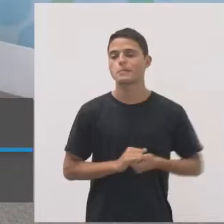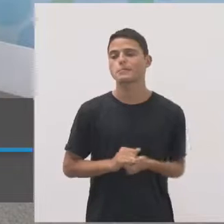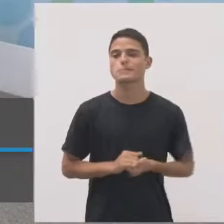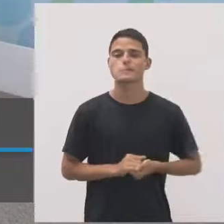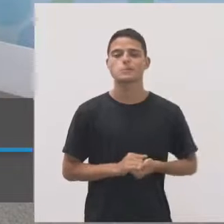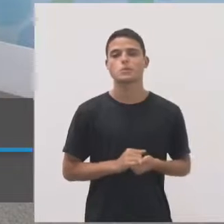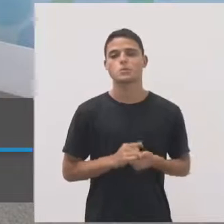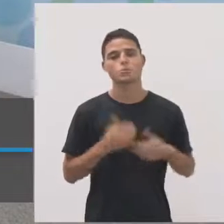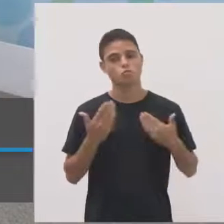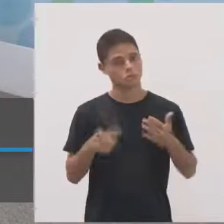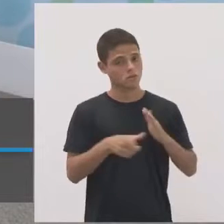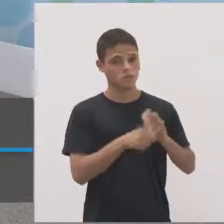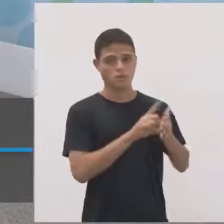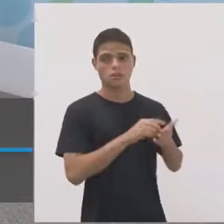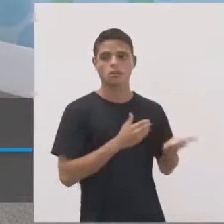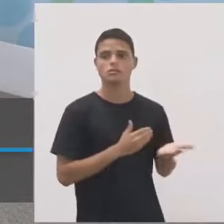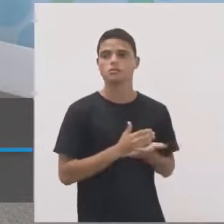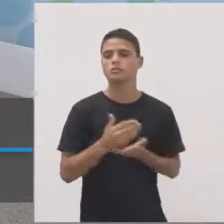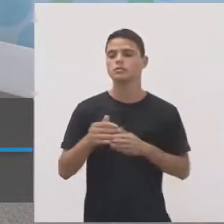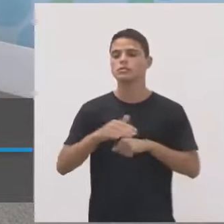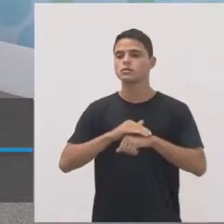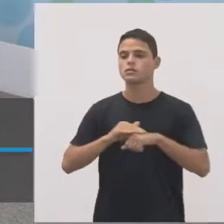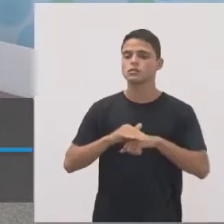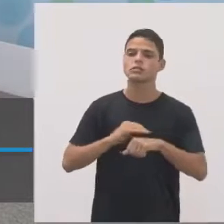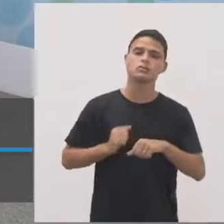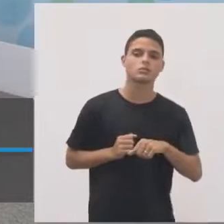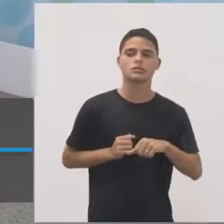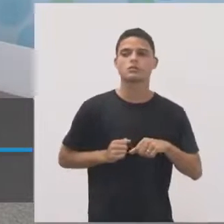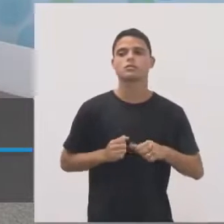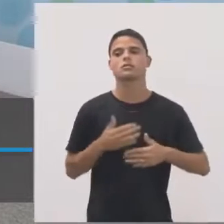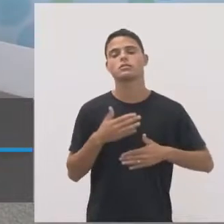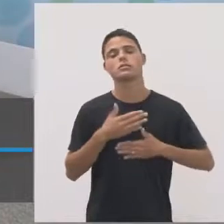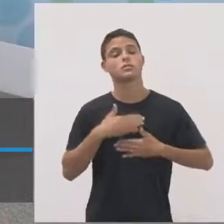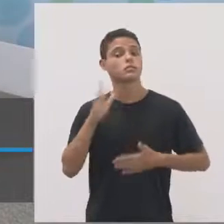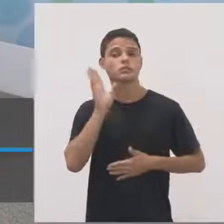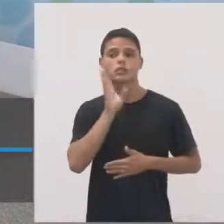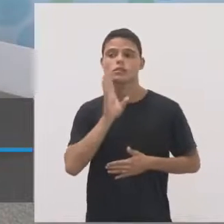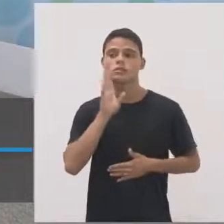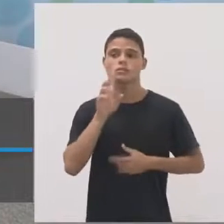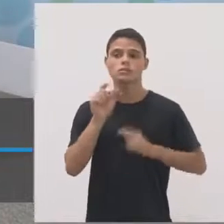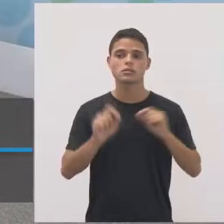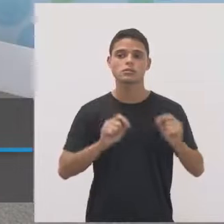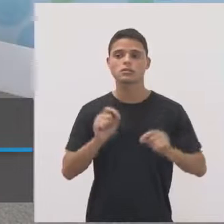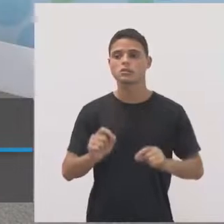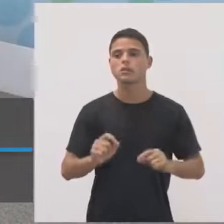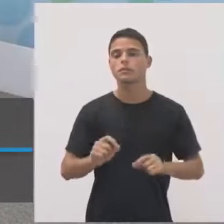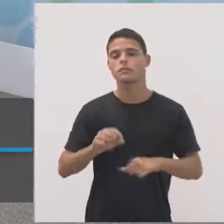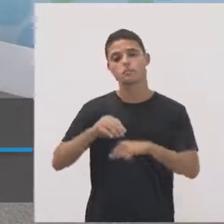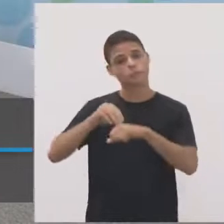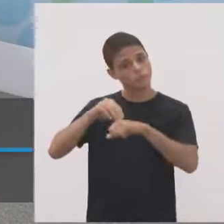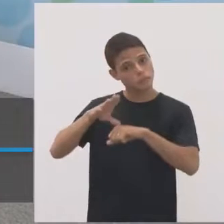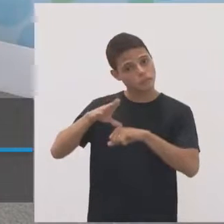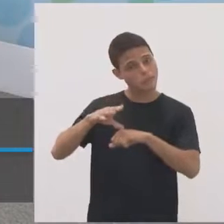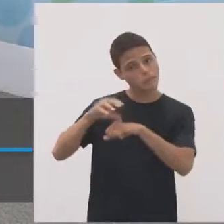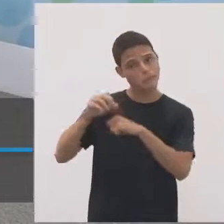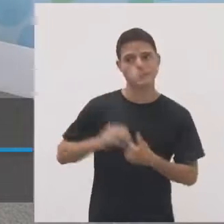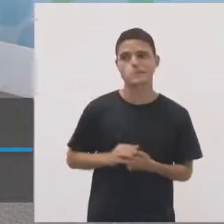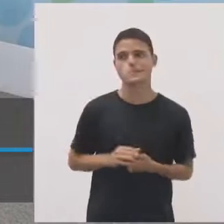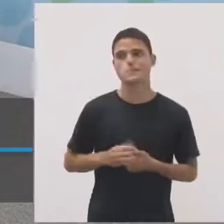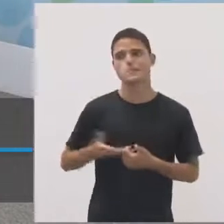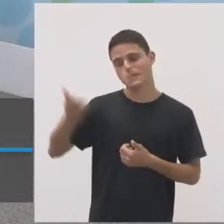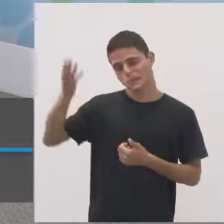Ana, antes de começar a falar um pouco sobre isso, eu achei legal falar sobre um alerta, tá? Então, semana